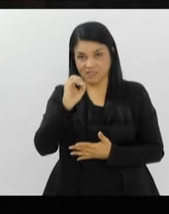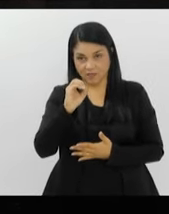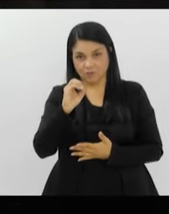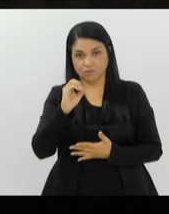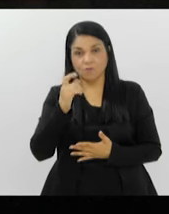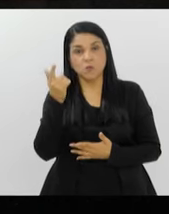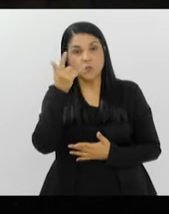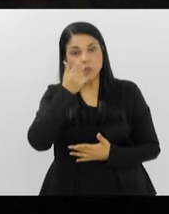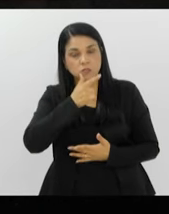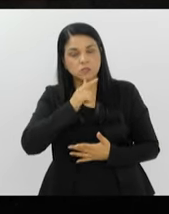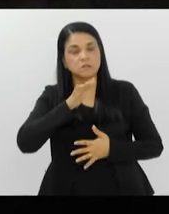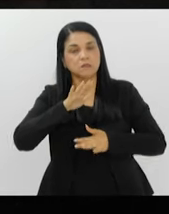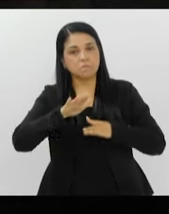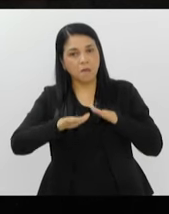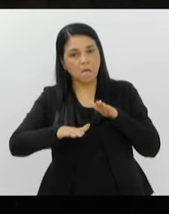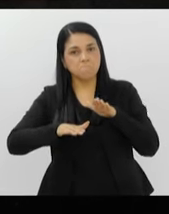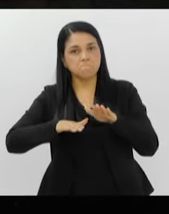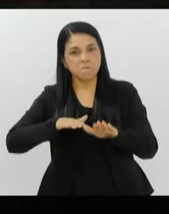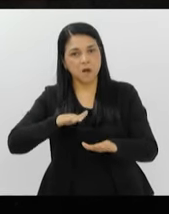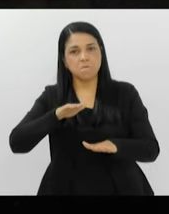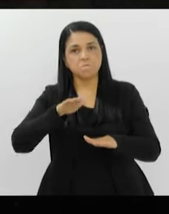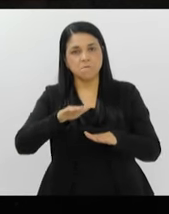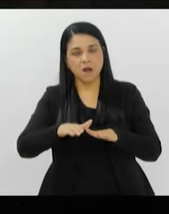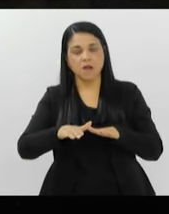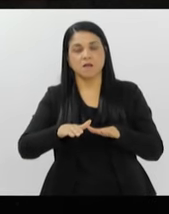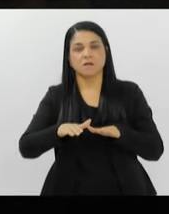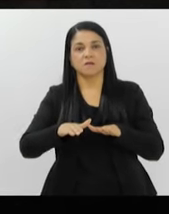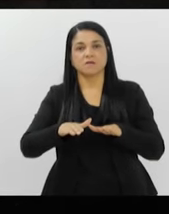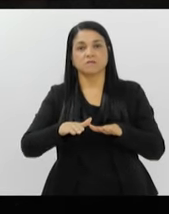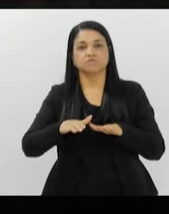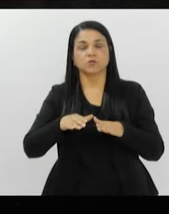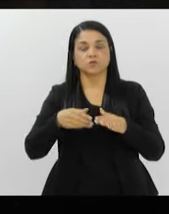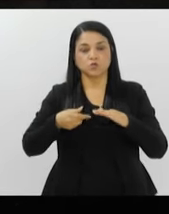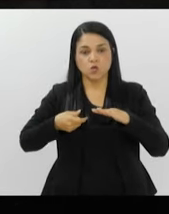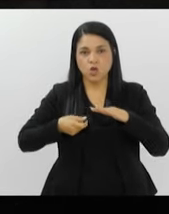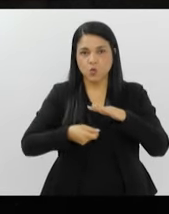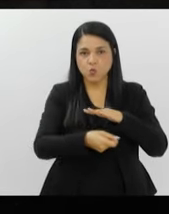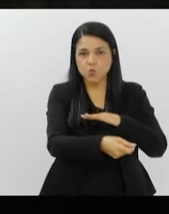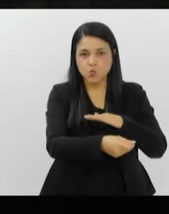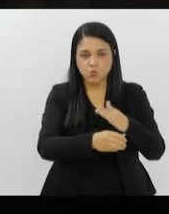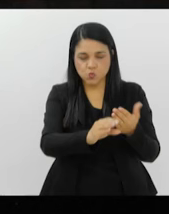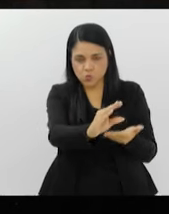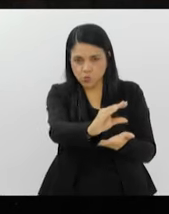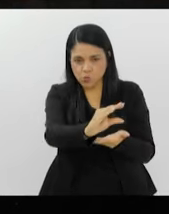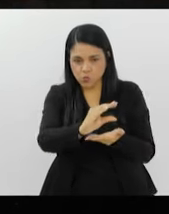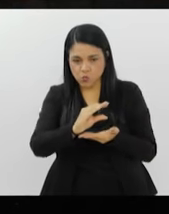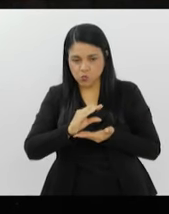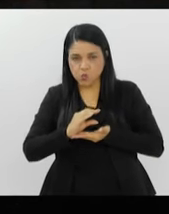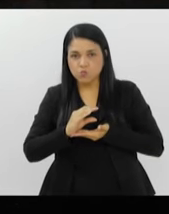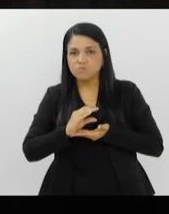passo porque o montante de recursos É